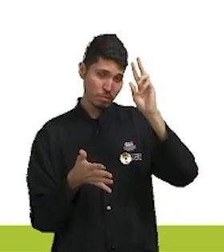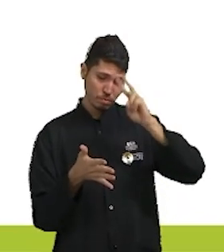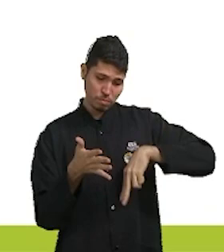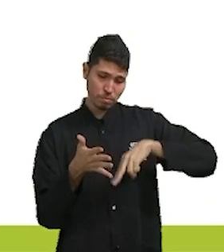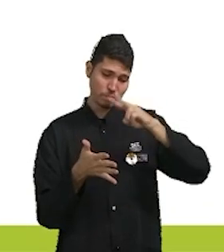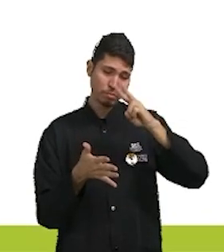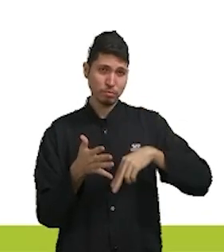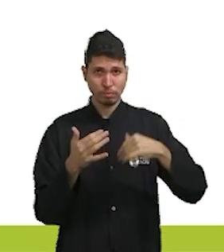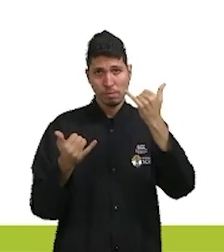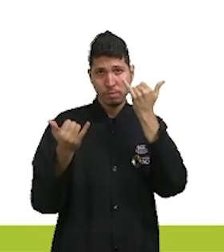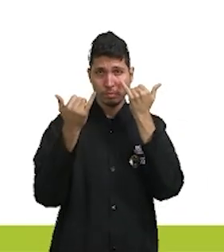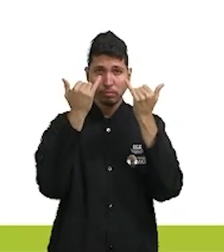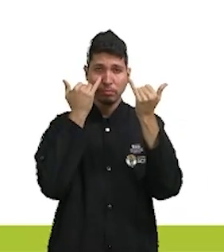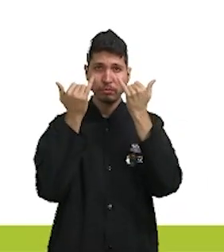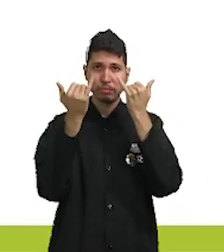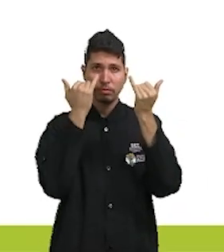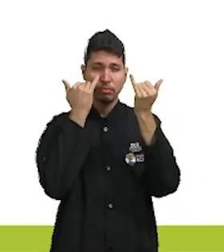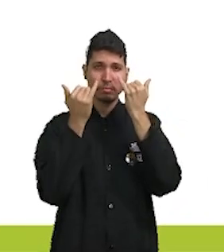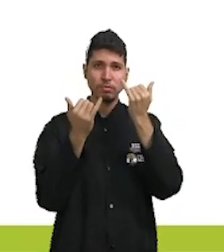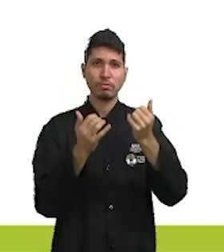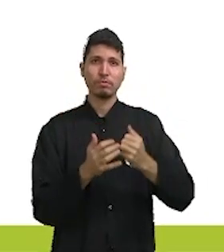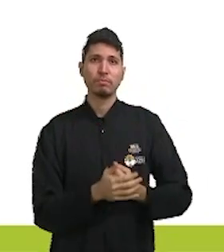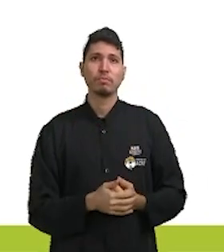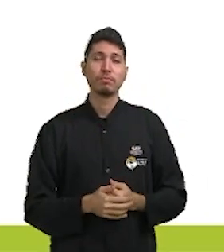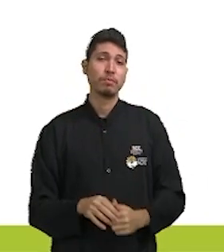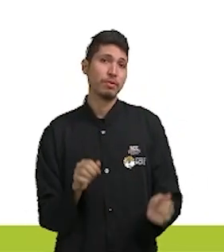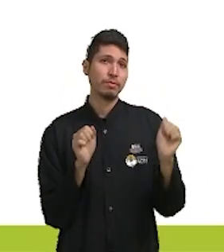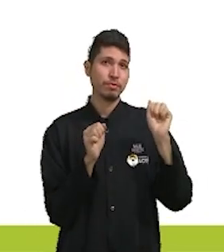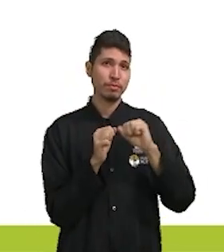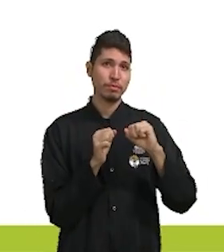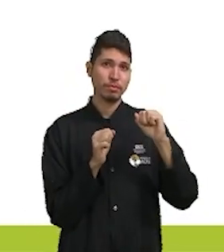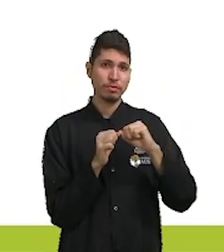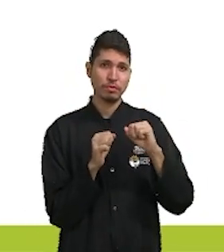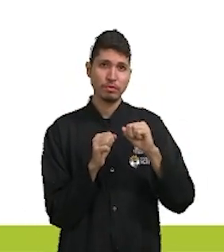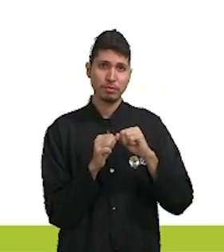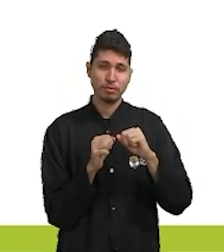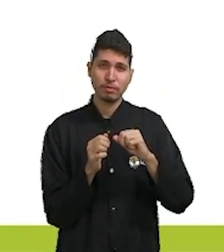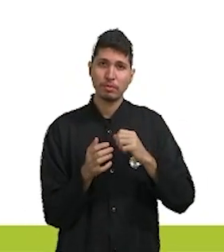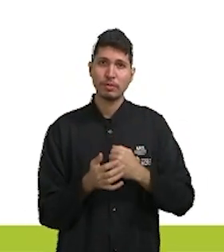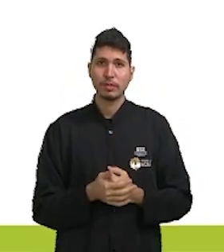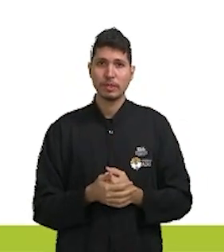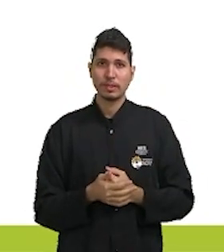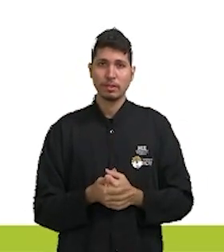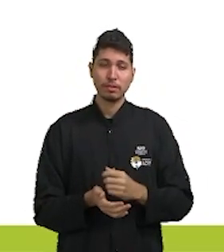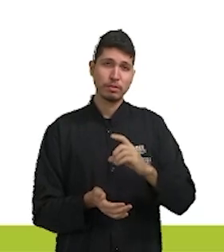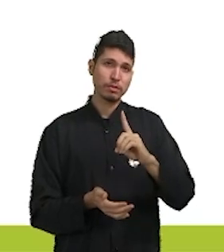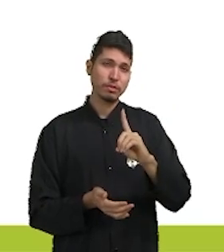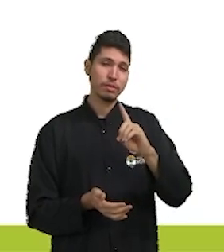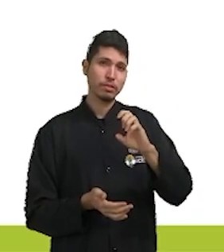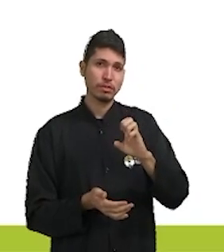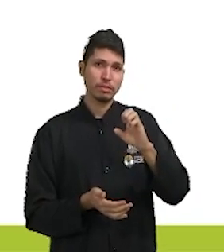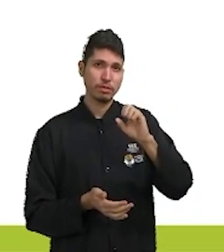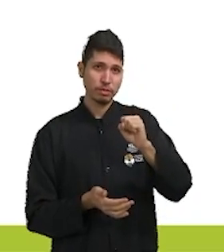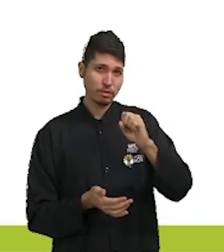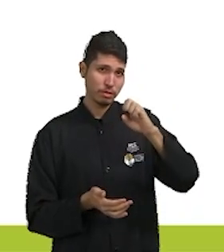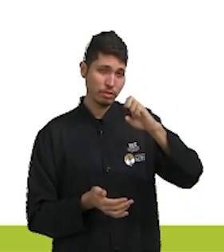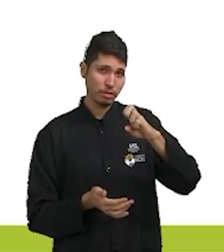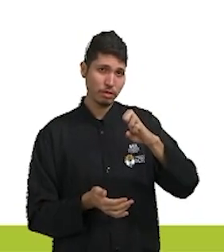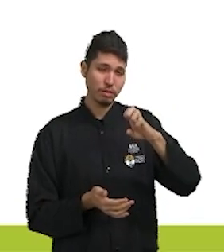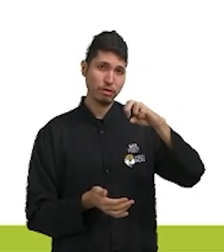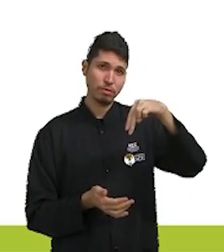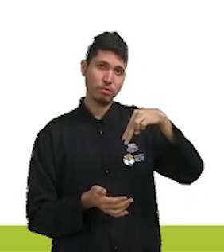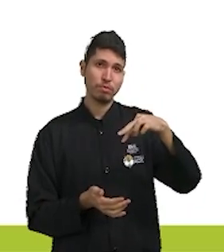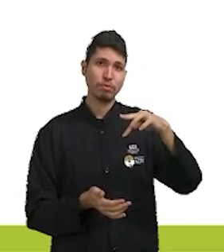tá? Vai dizer assim: para realizar o desentupimento de tubulações de esgotos